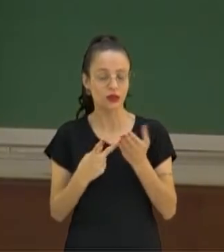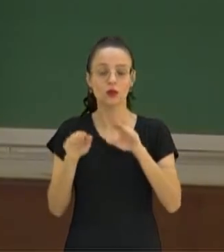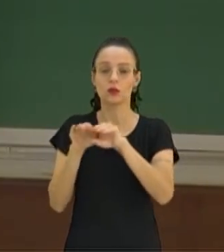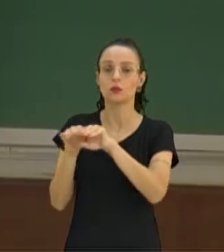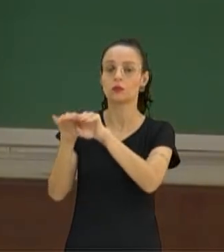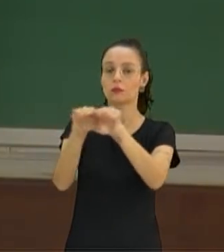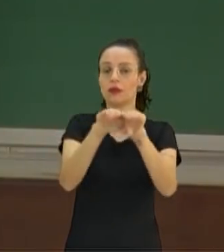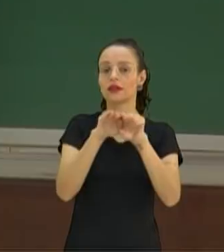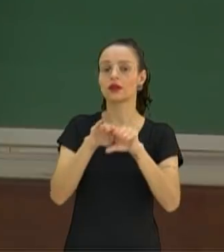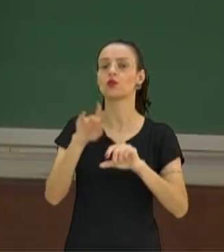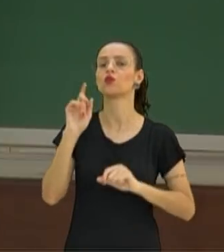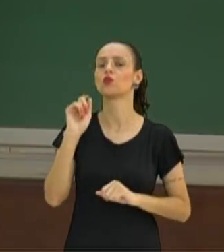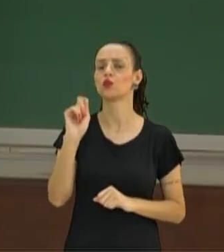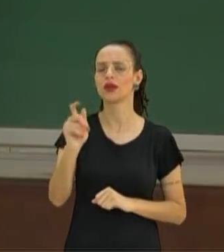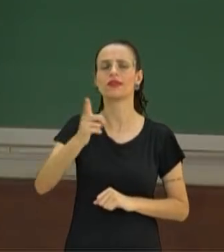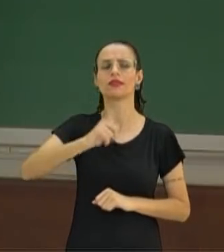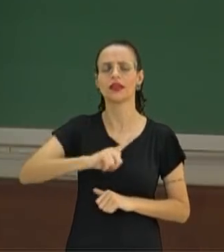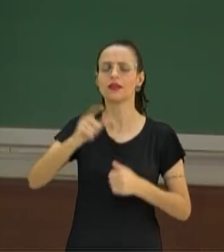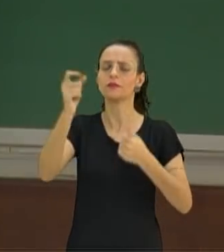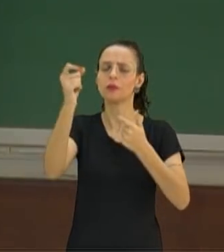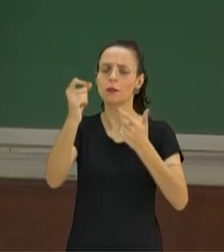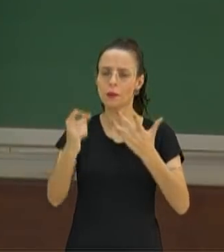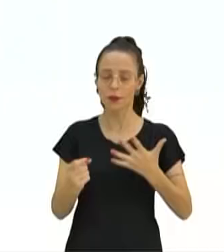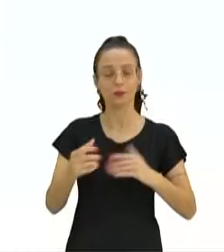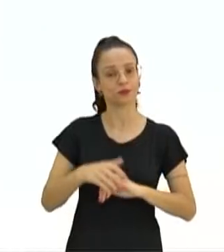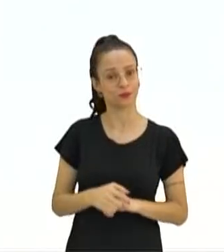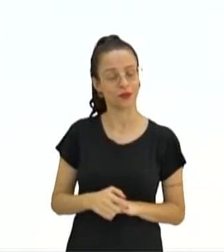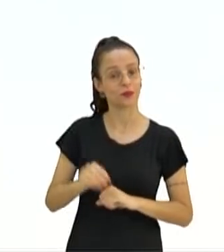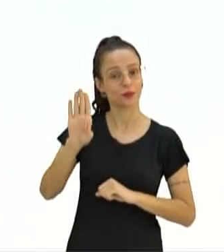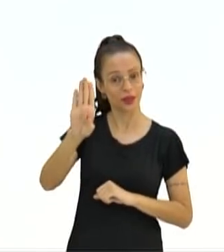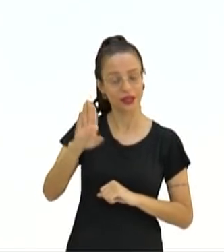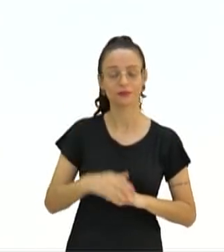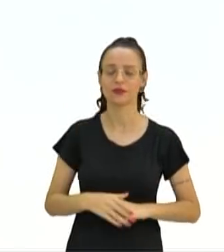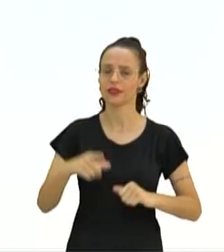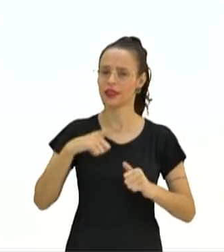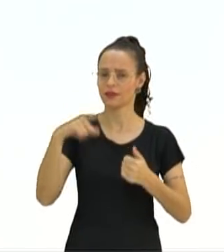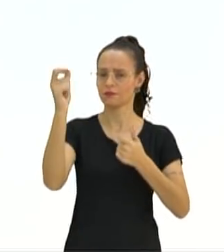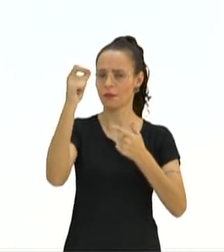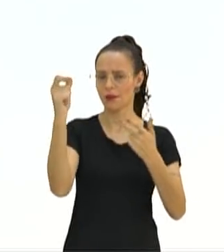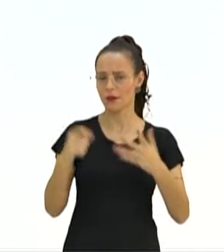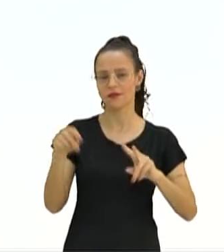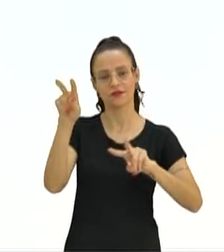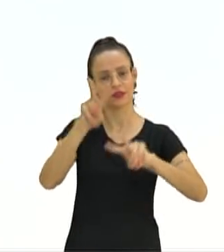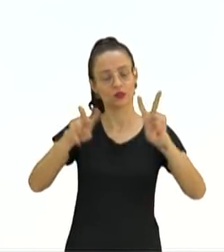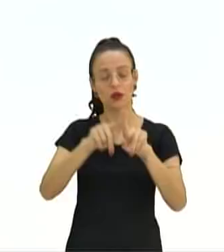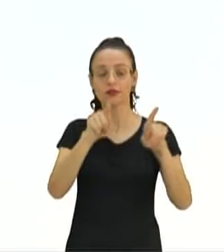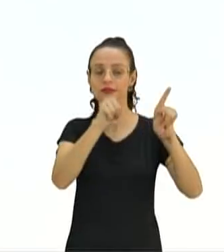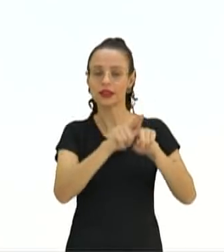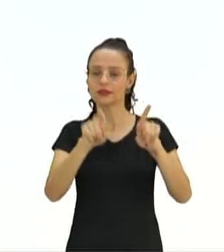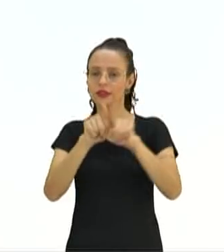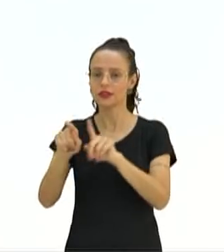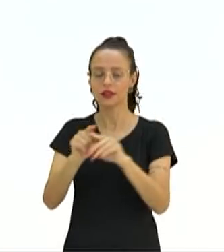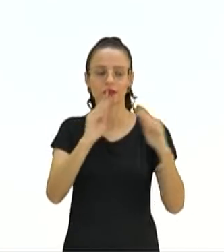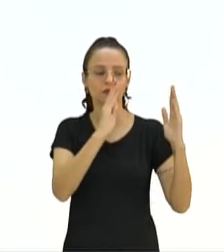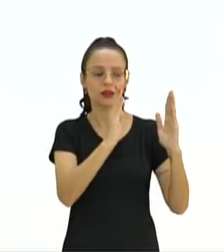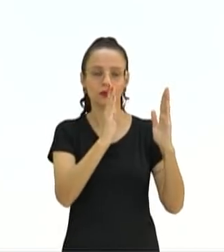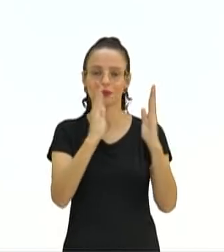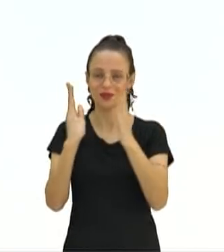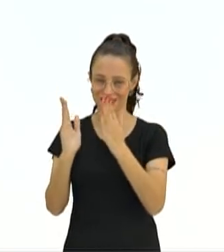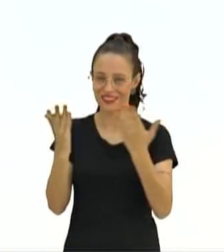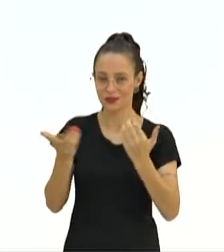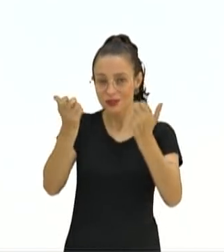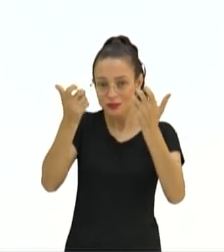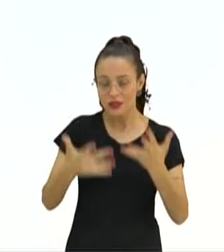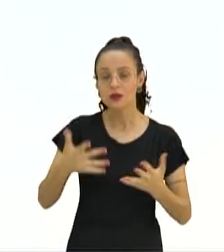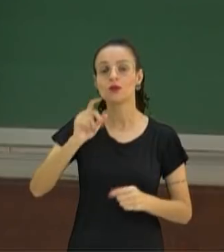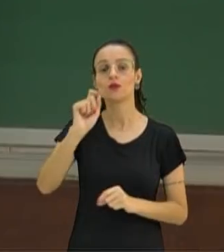padronagem são compostos por... Letra B, elementos visuais que se repetem sequencialmente. Então, como eu até